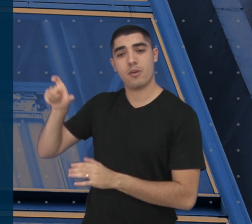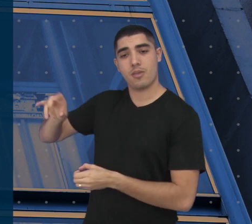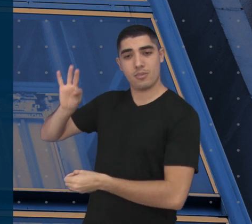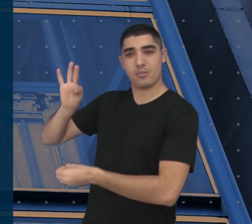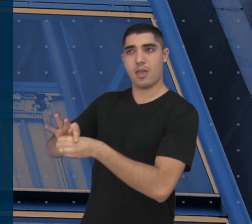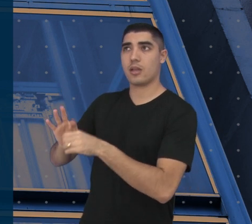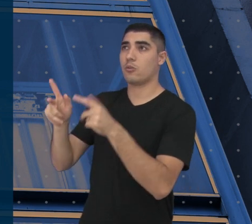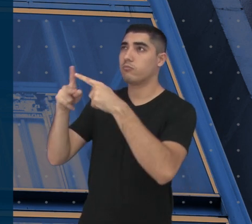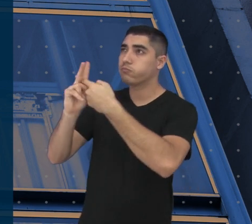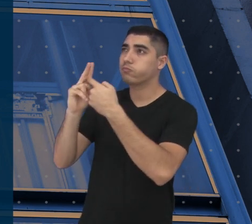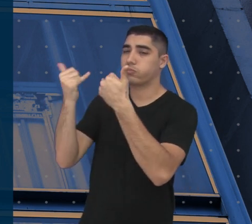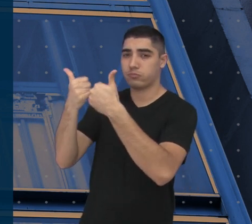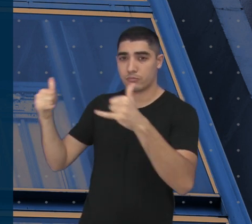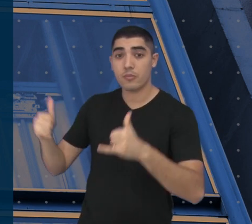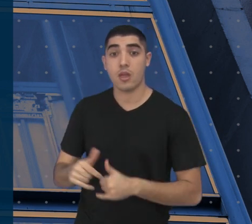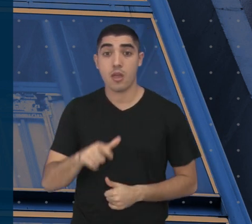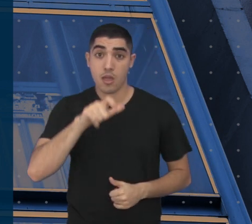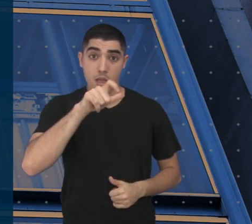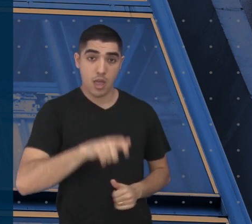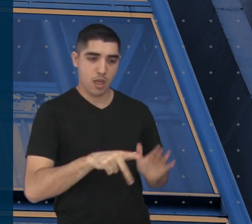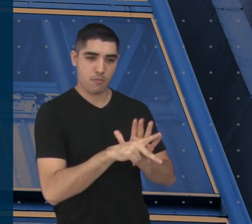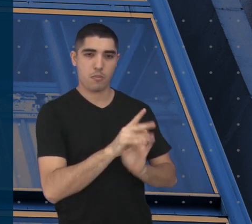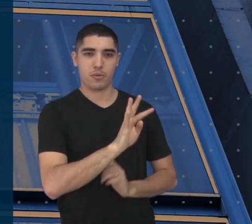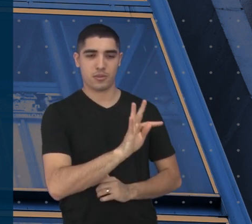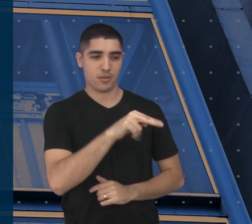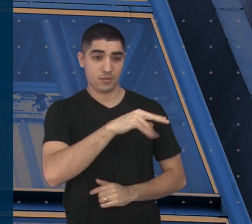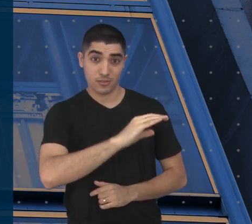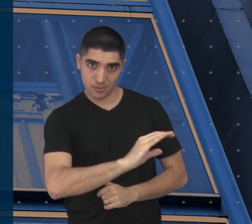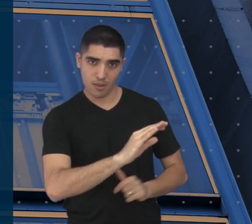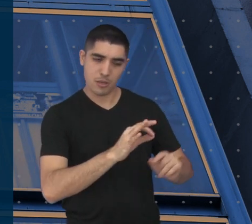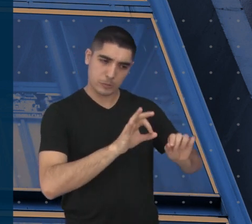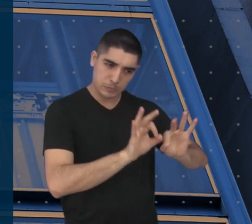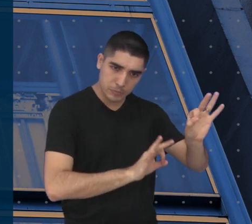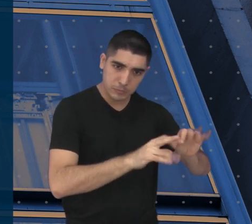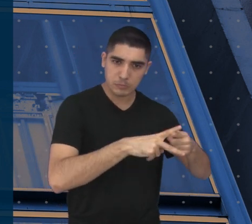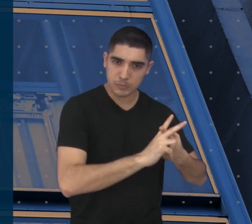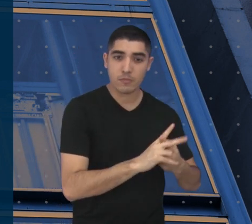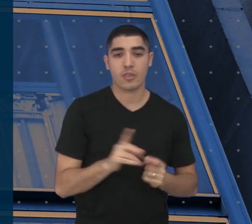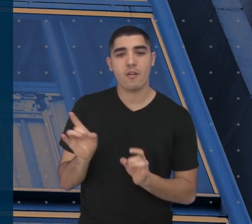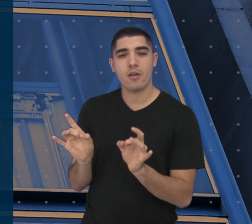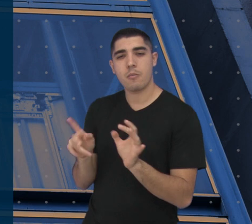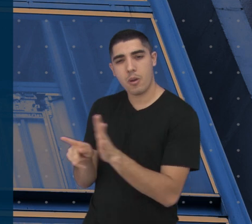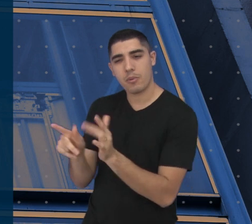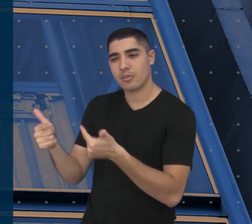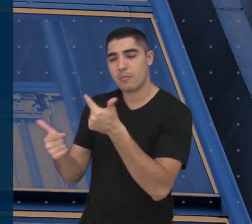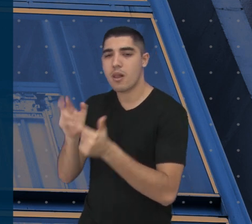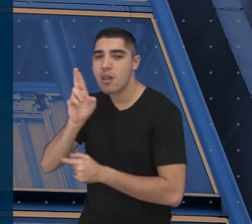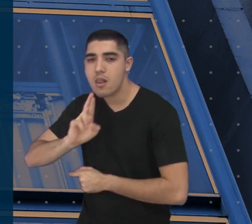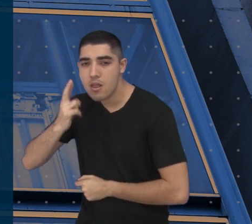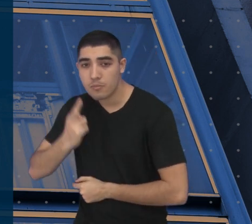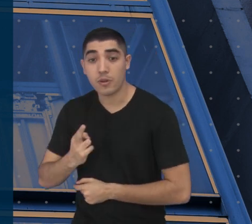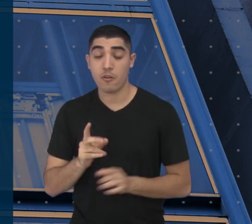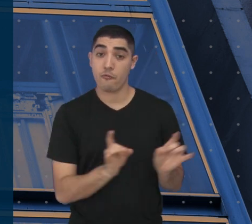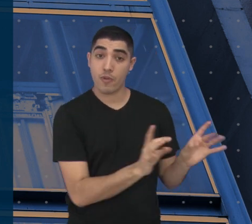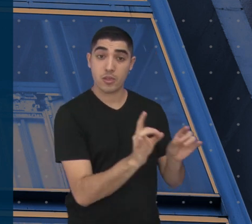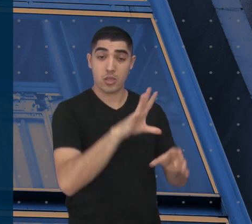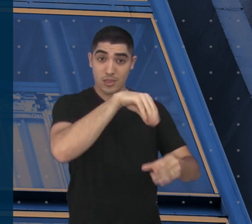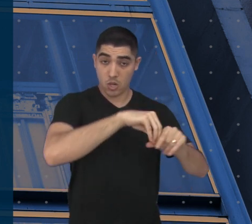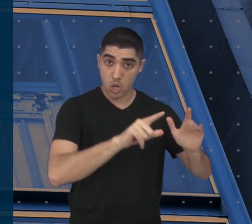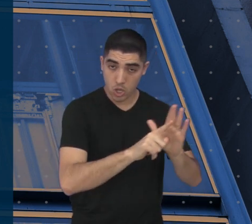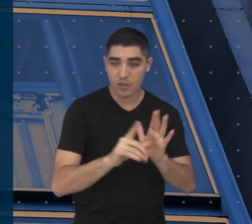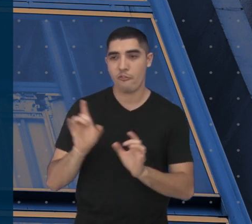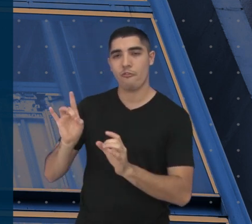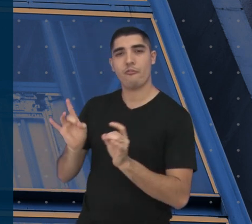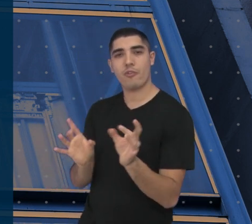manutenção elétrica, torneiro mecânico, trabalhador de fabricação de sorvetes, vendedor interno, vendedor porta a porta